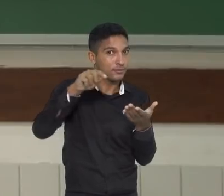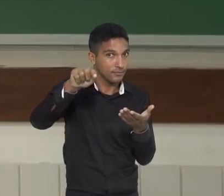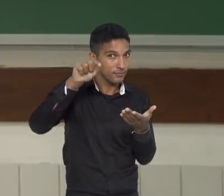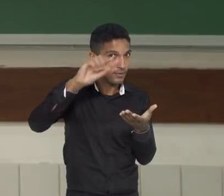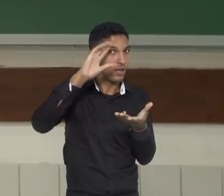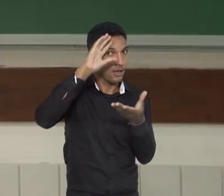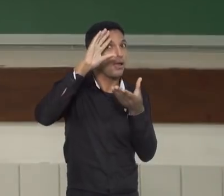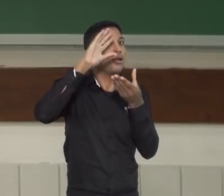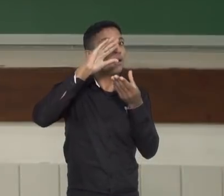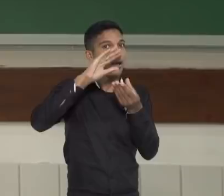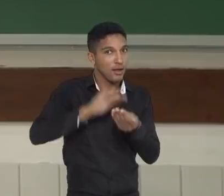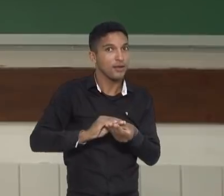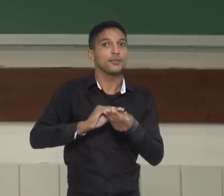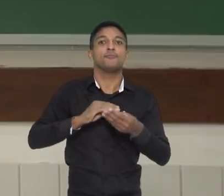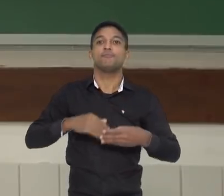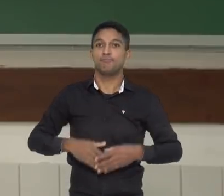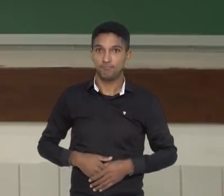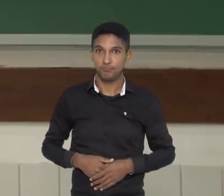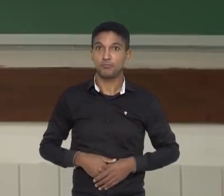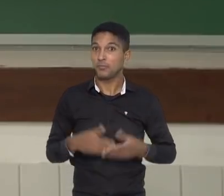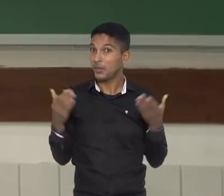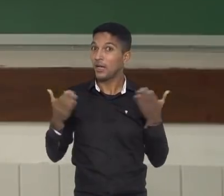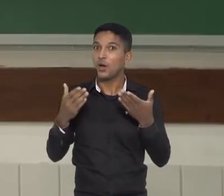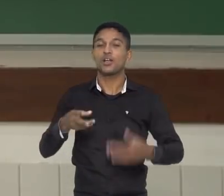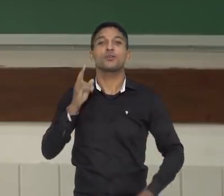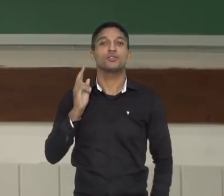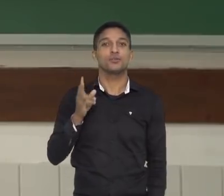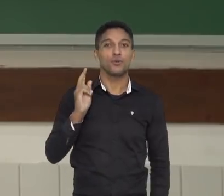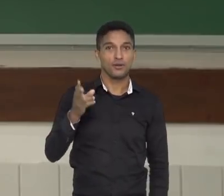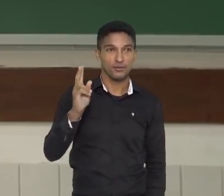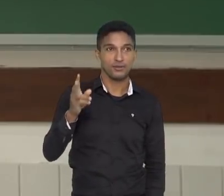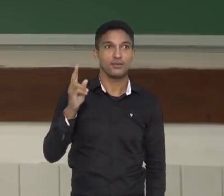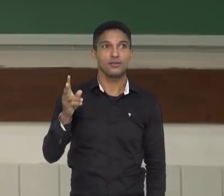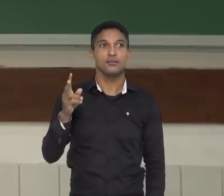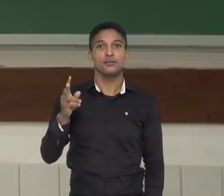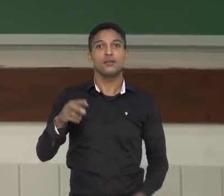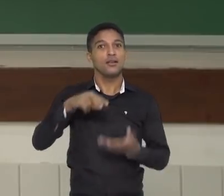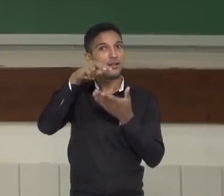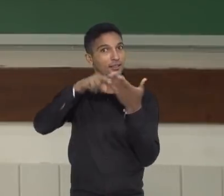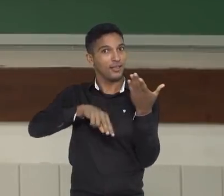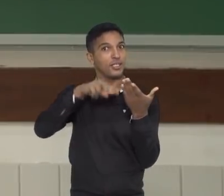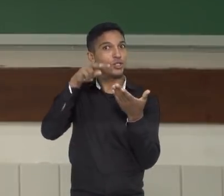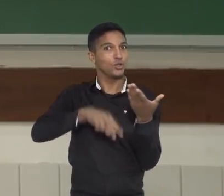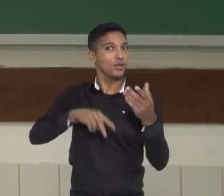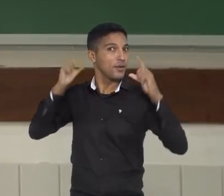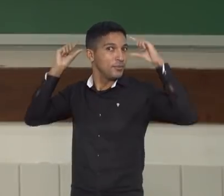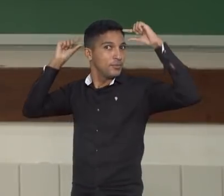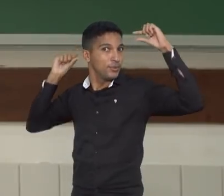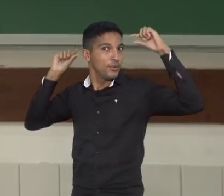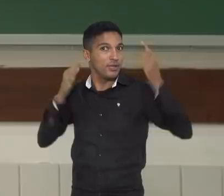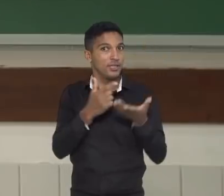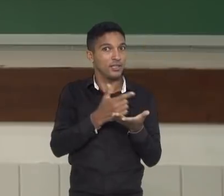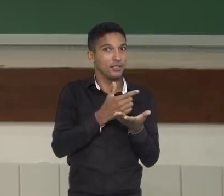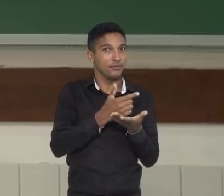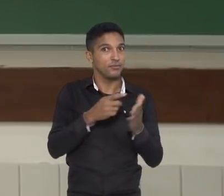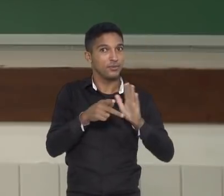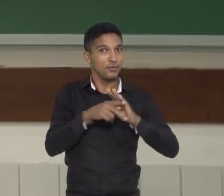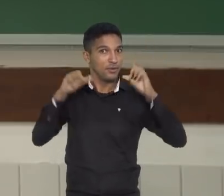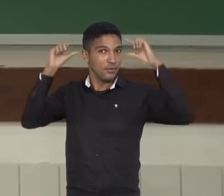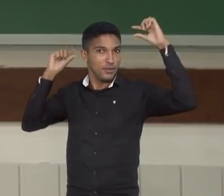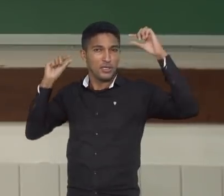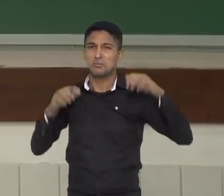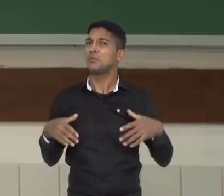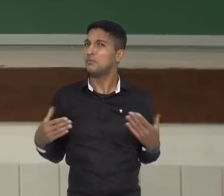vamos continuar a nossa leitura do fragmento do romance O Pequeno Príncipe? Ué, professora, hoje não tem